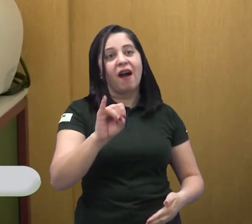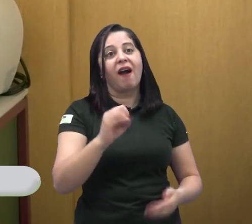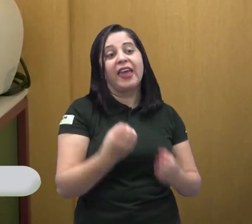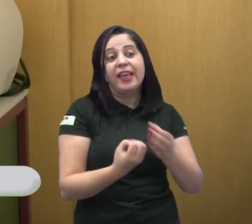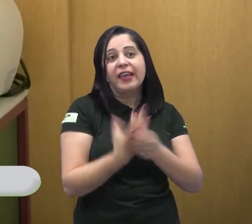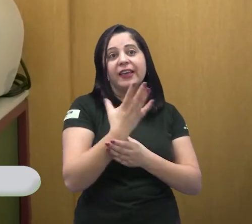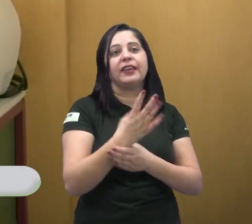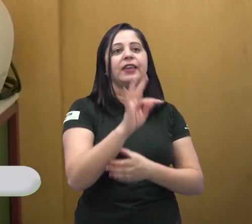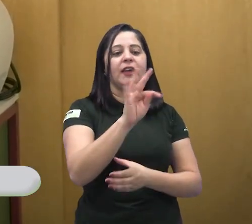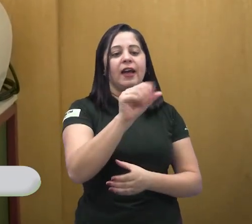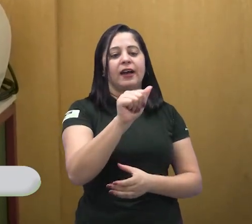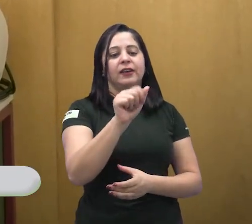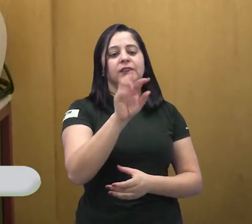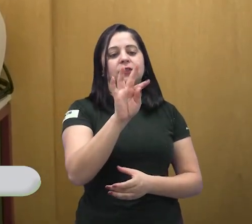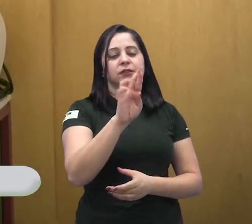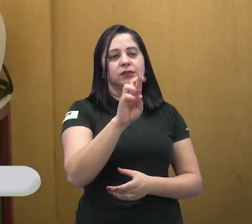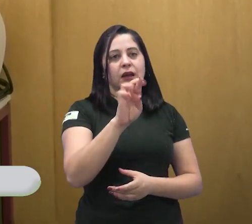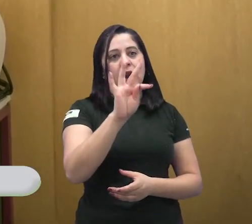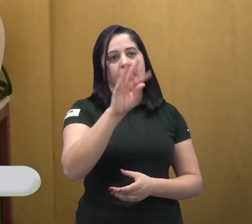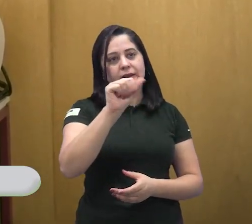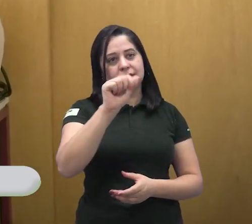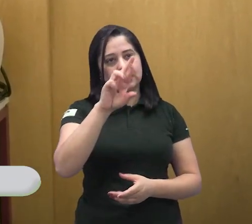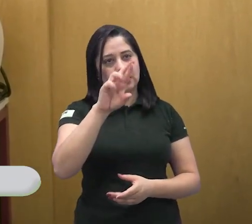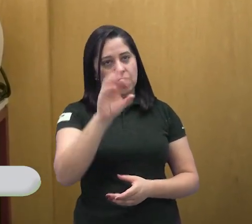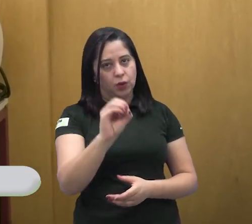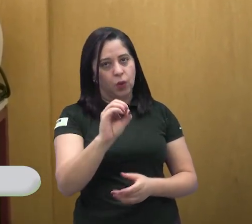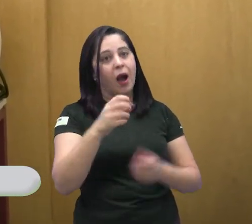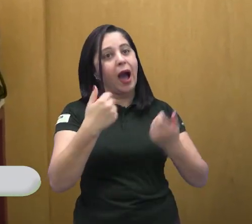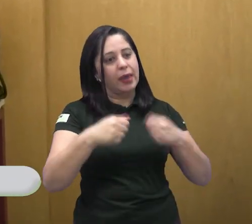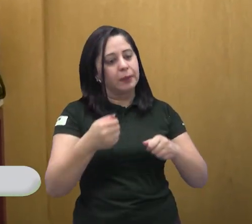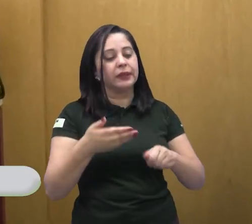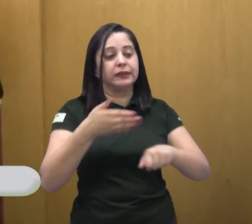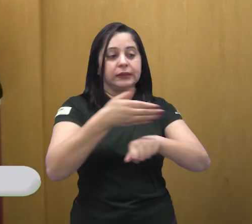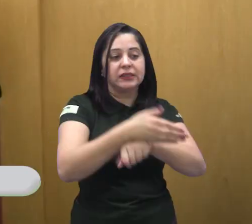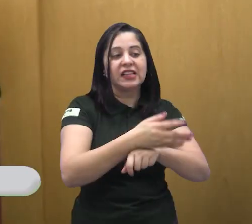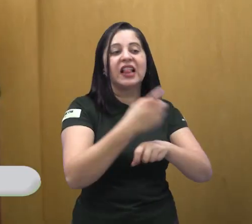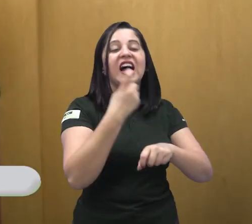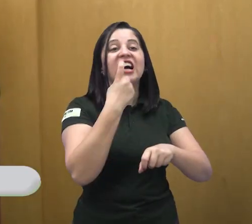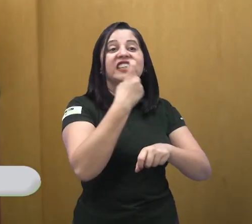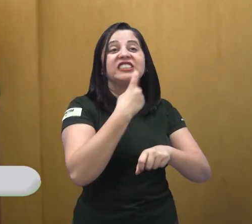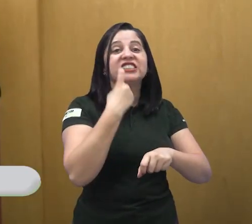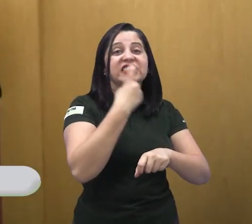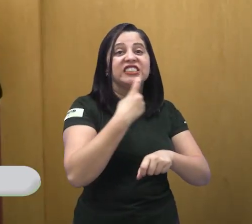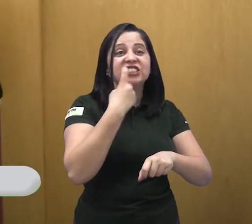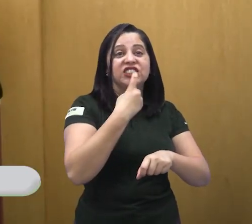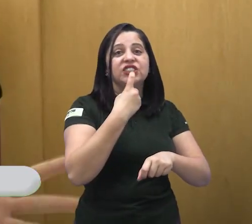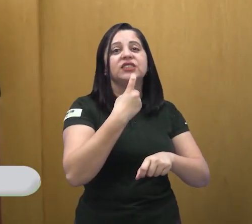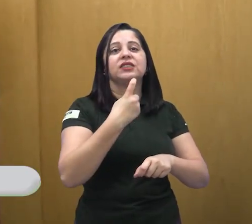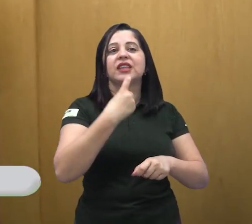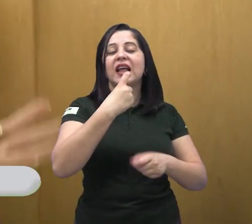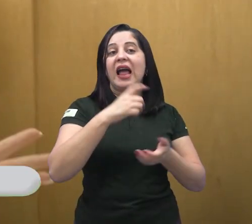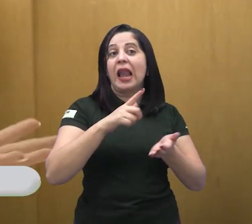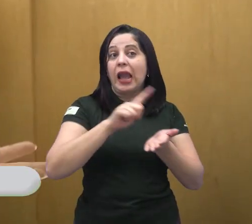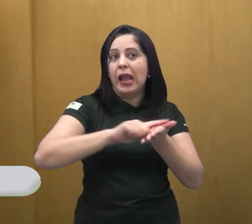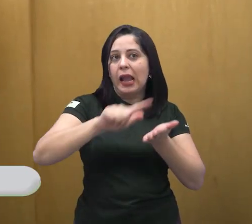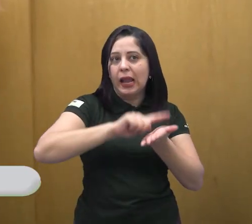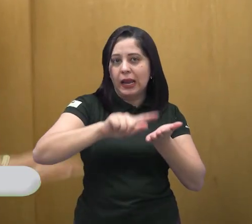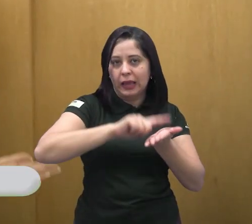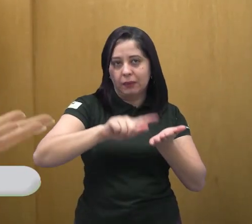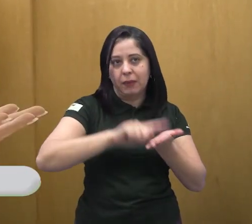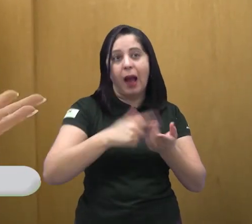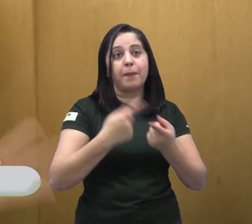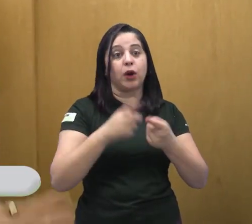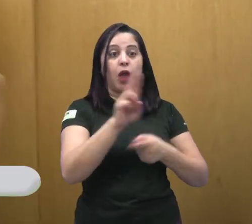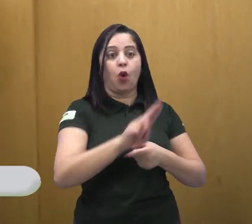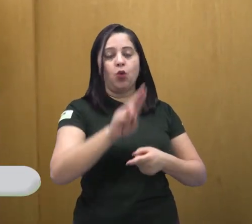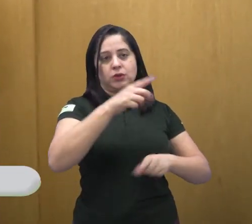com instrumentais odontológicos a gente consegue garantir 100% essa remoção. Então, por isso que é extremamente importante essa associação da